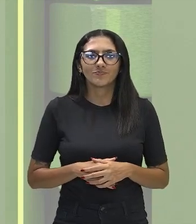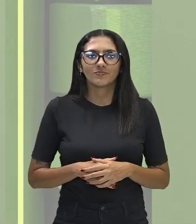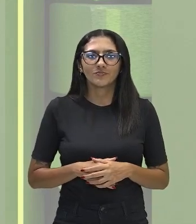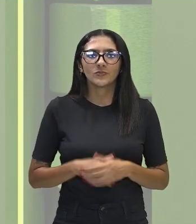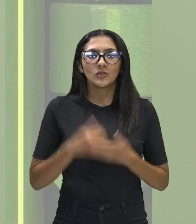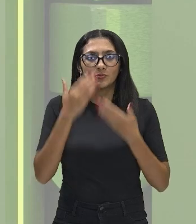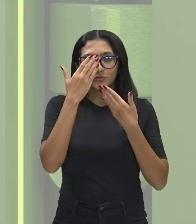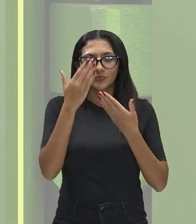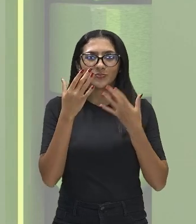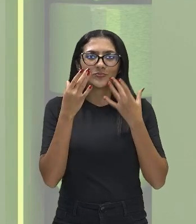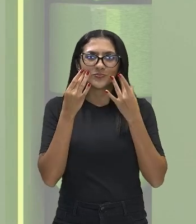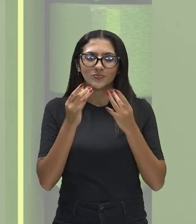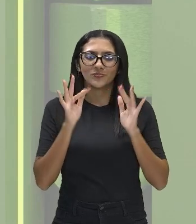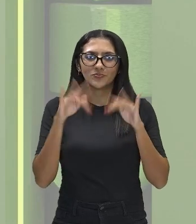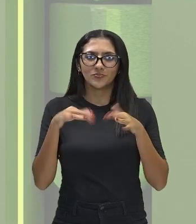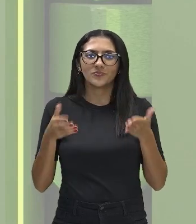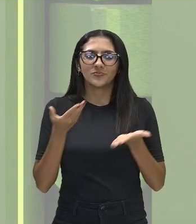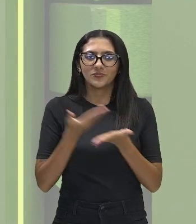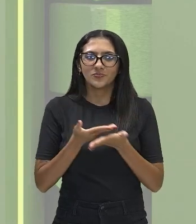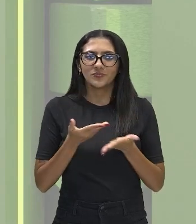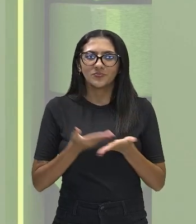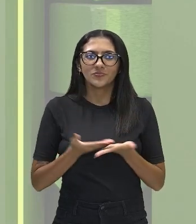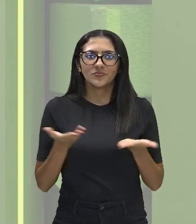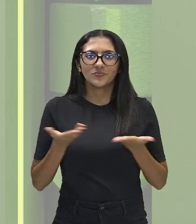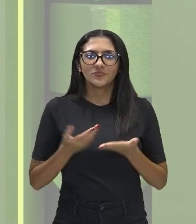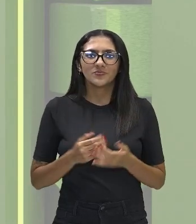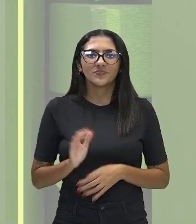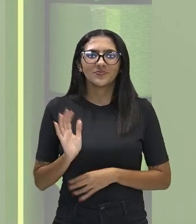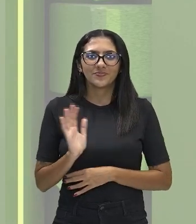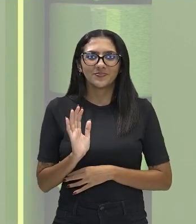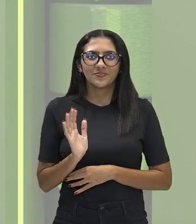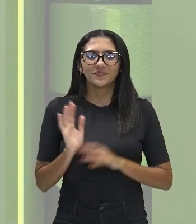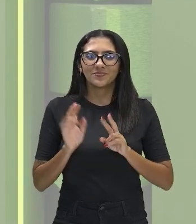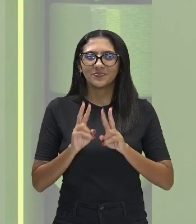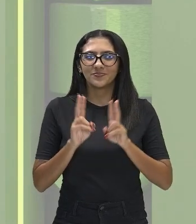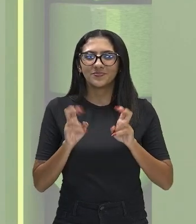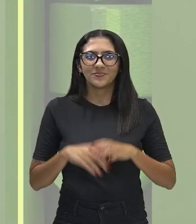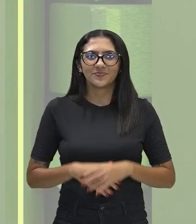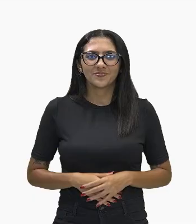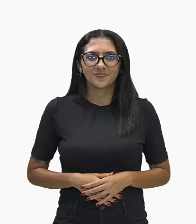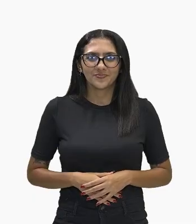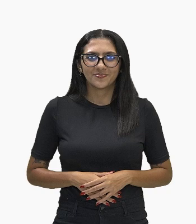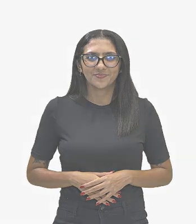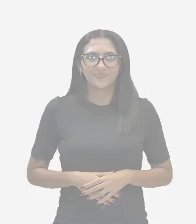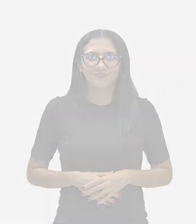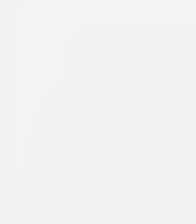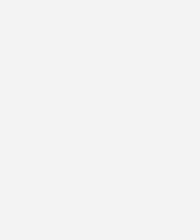atenção. Essa foi a nossa aula de sistema digestório.